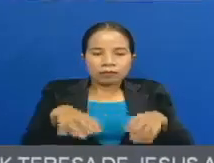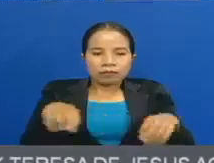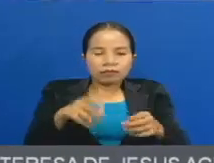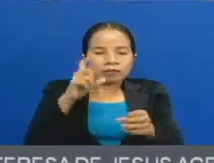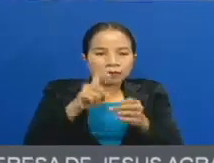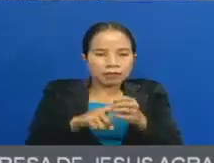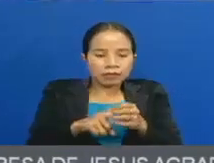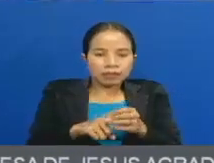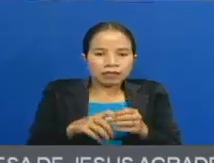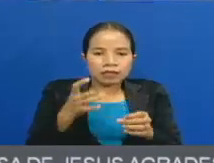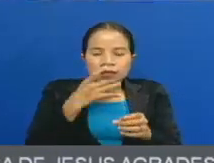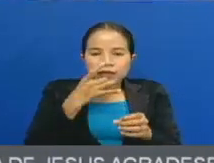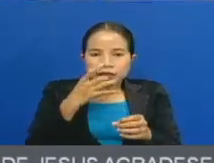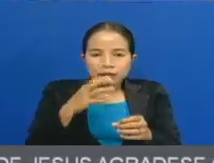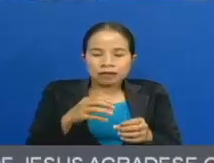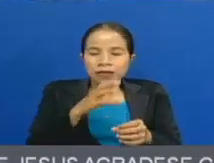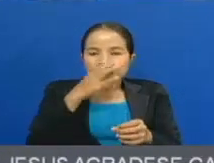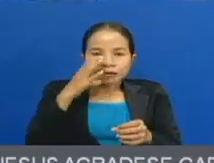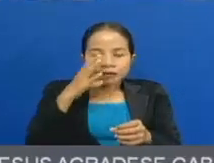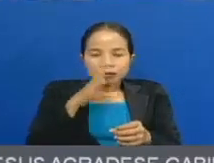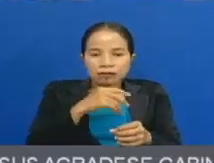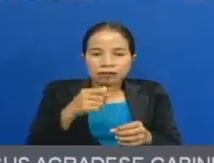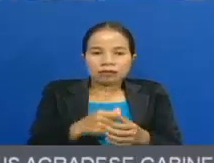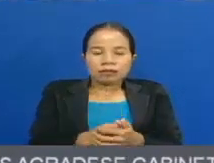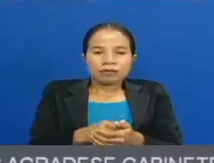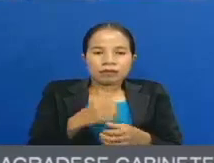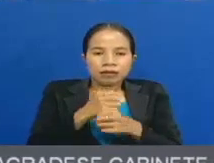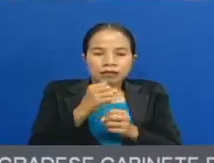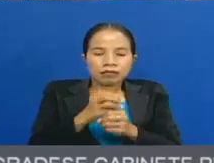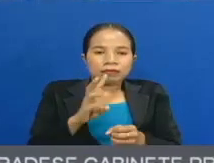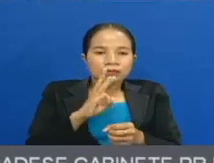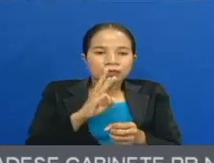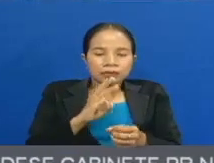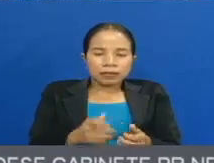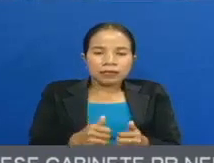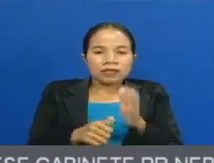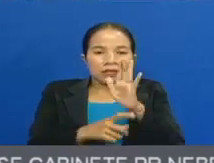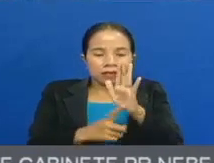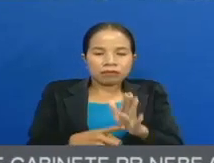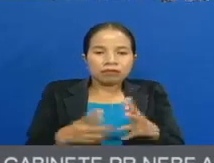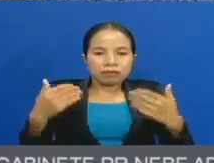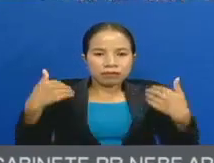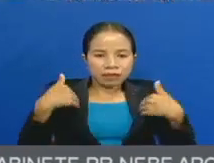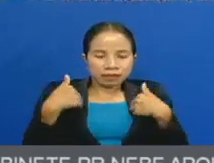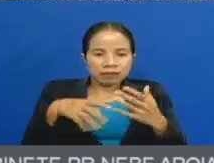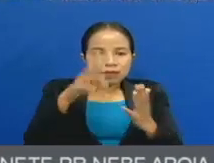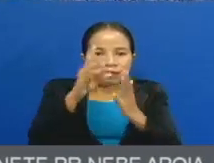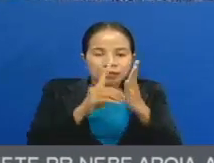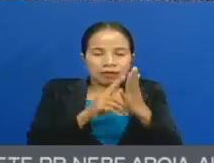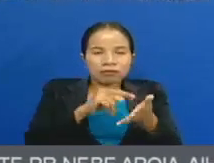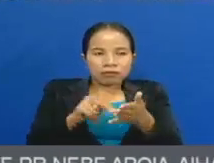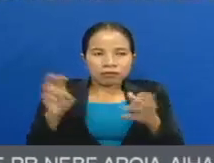mina, eletricista, agricultura, no canalizador. Do levantamento na BIH, dados